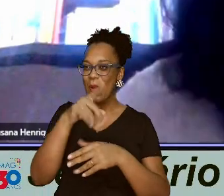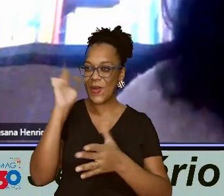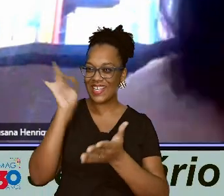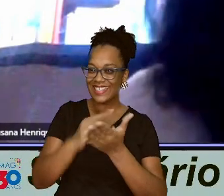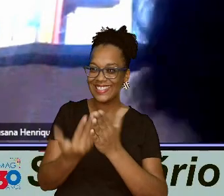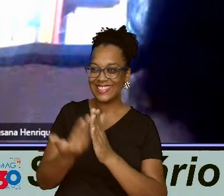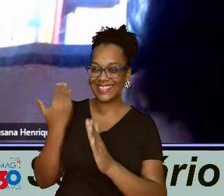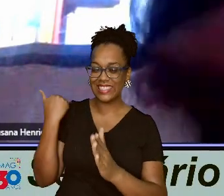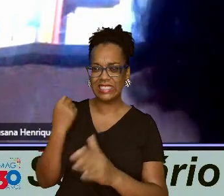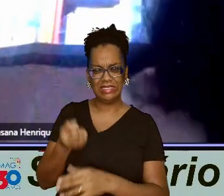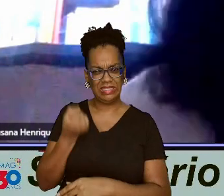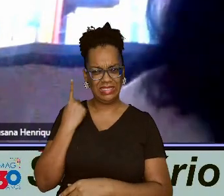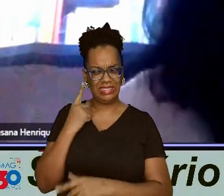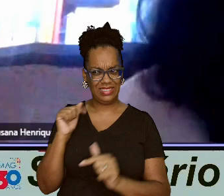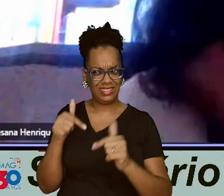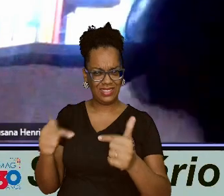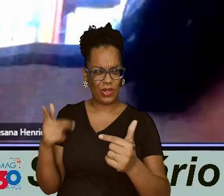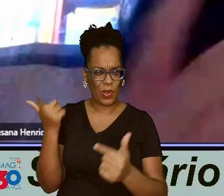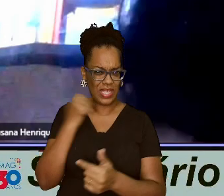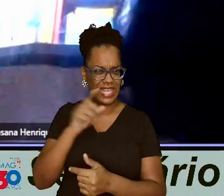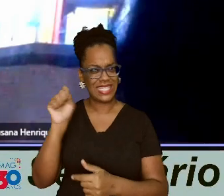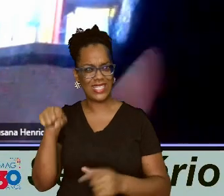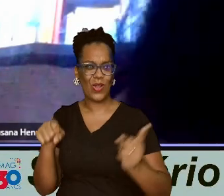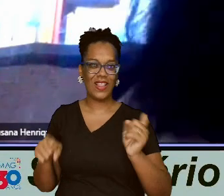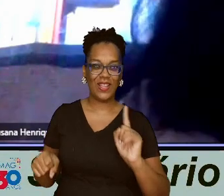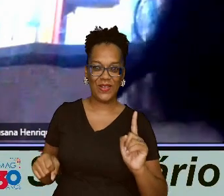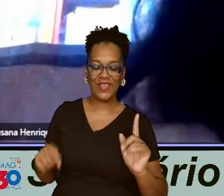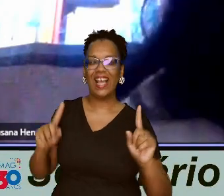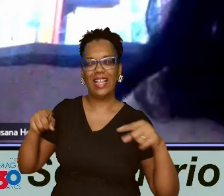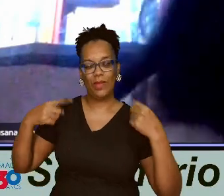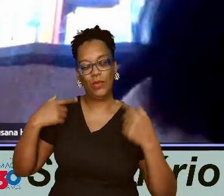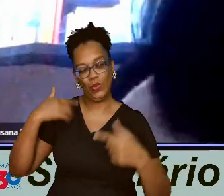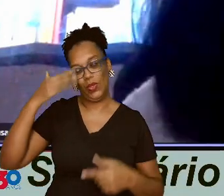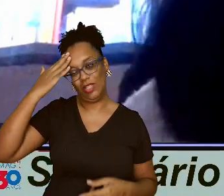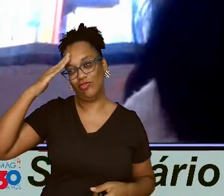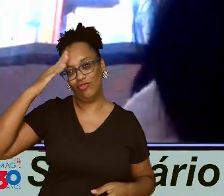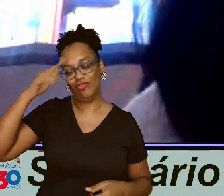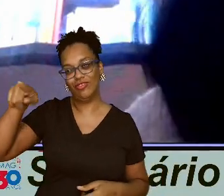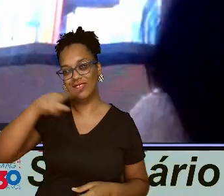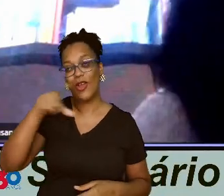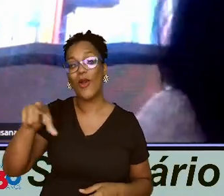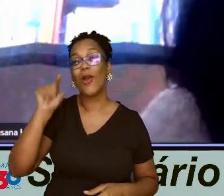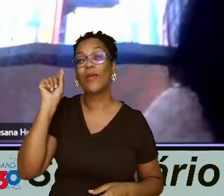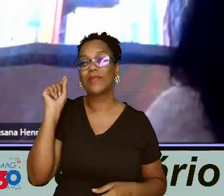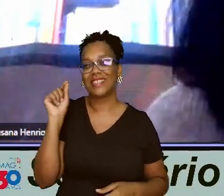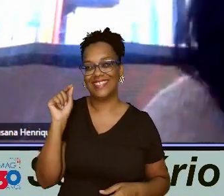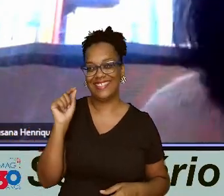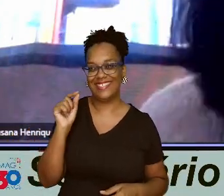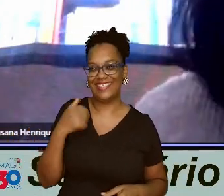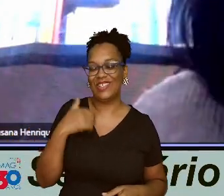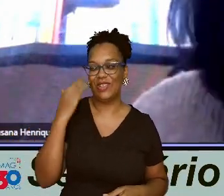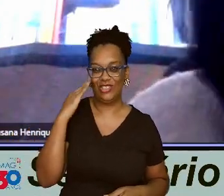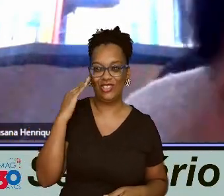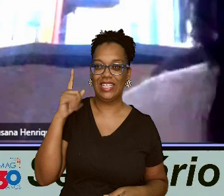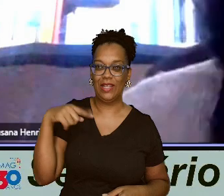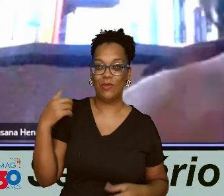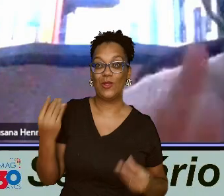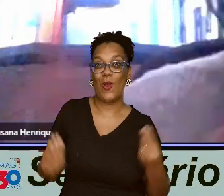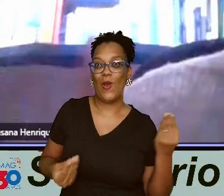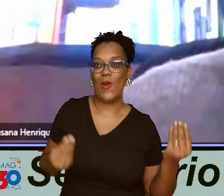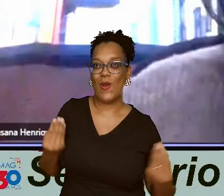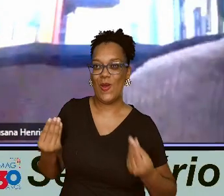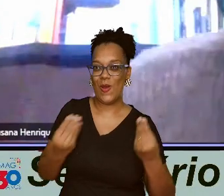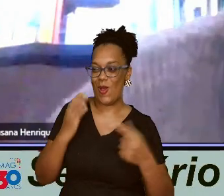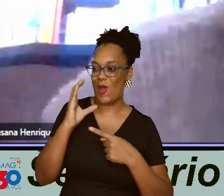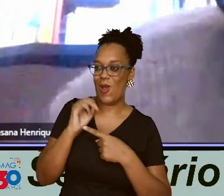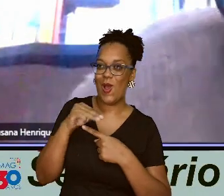será que isso está sendo aplicado? Sim ou não? Depois eu entendi que vocês fizeram essa opção de como, né? Porque